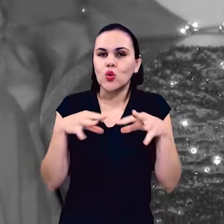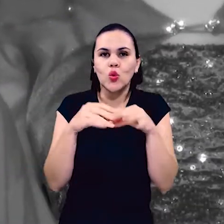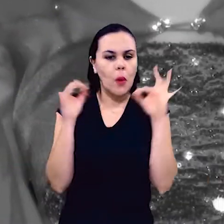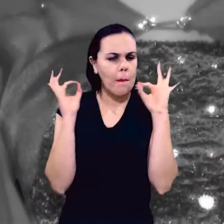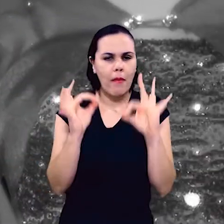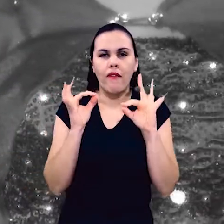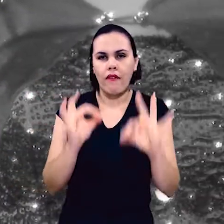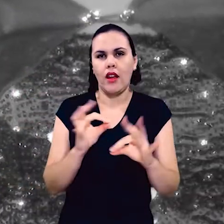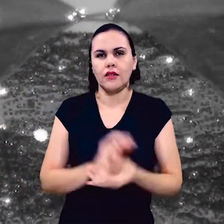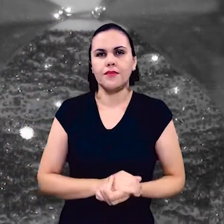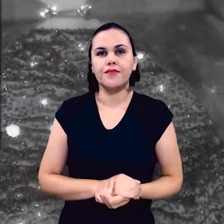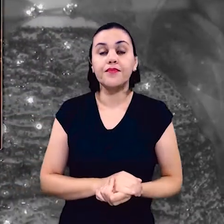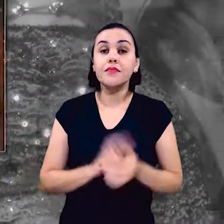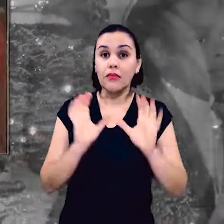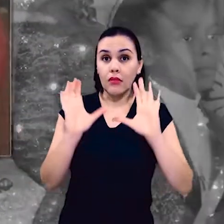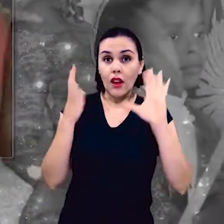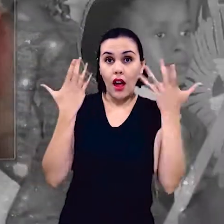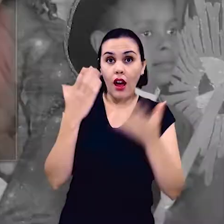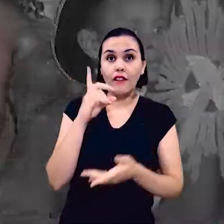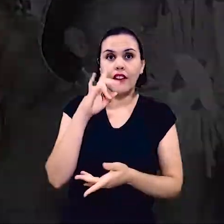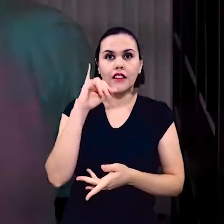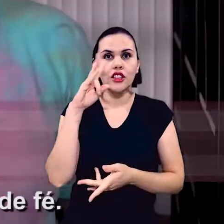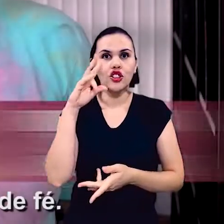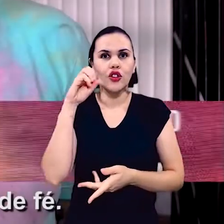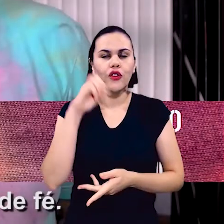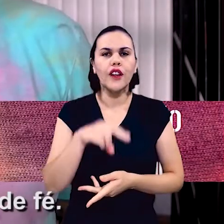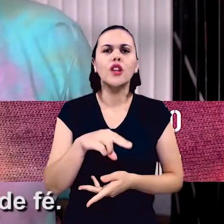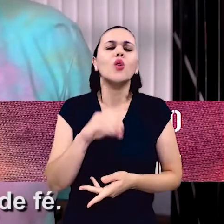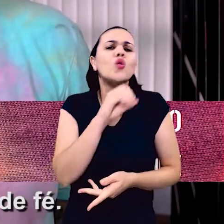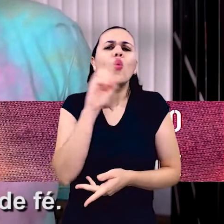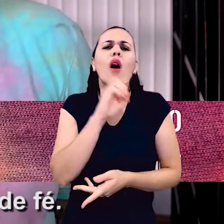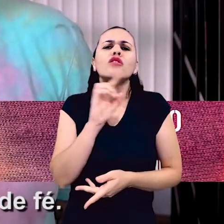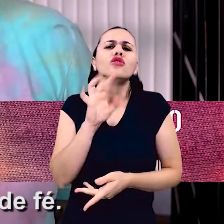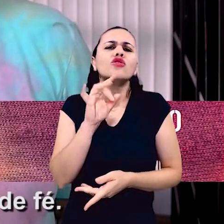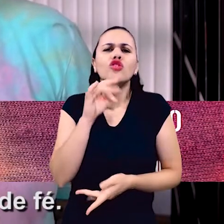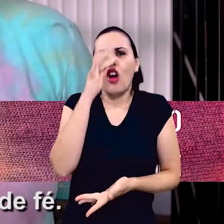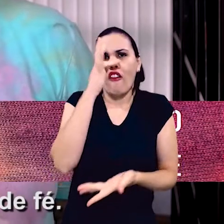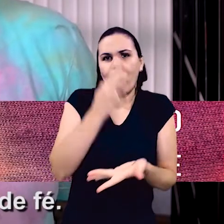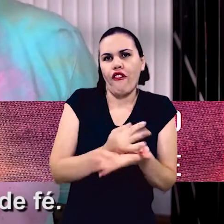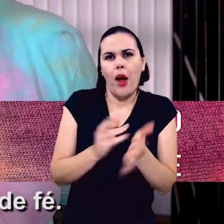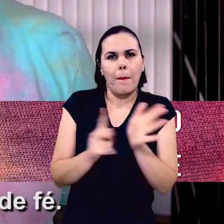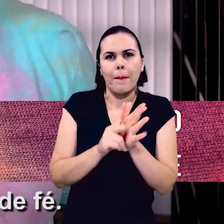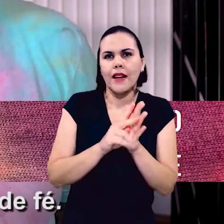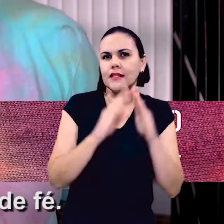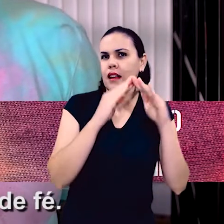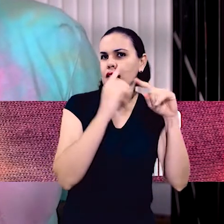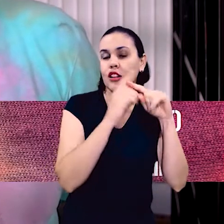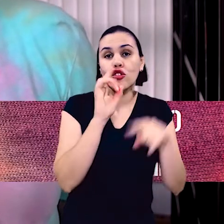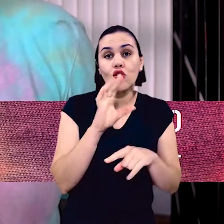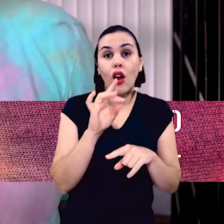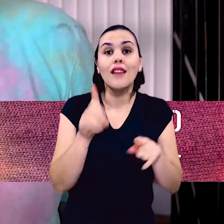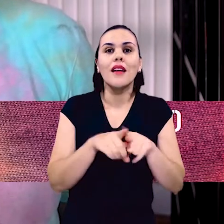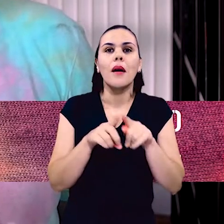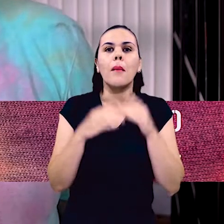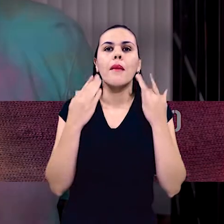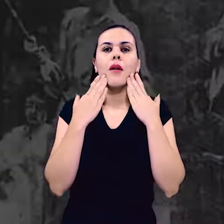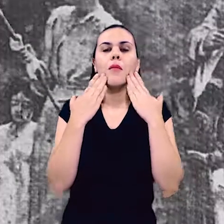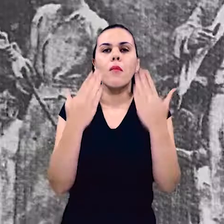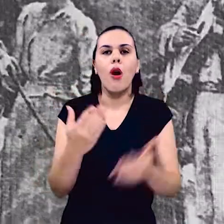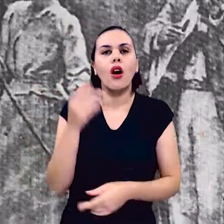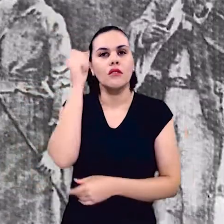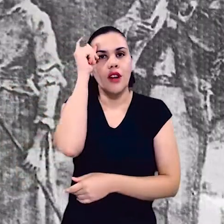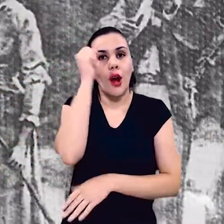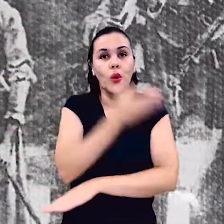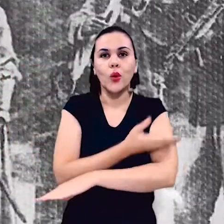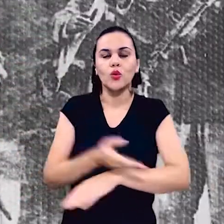que seja feito com uma certa perfeição. A festa do Divino não é só uma festa de manifestação de fé. Ela é uma das expressões culturais